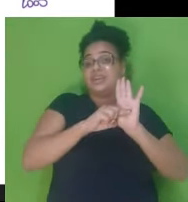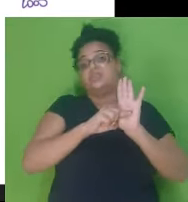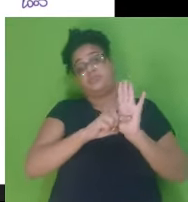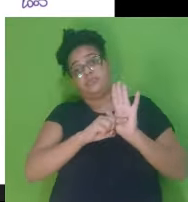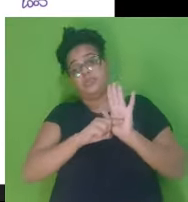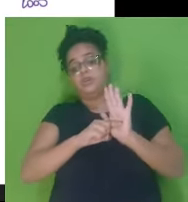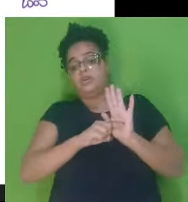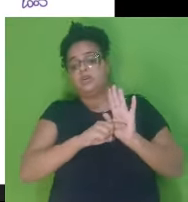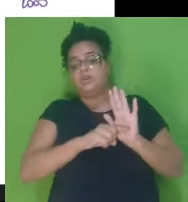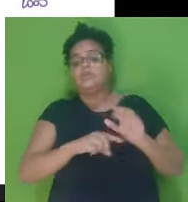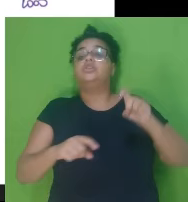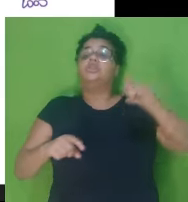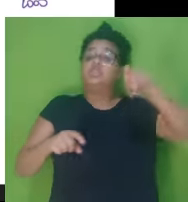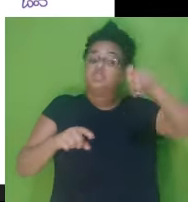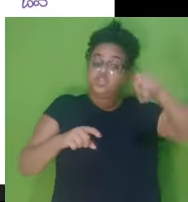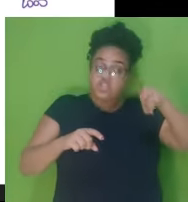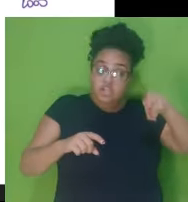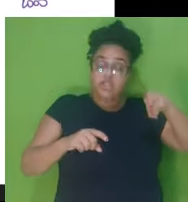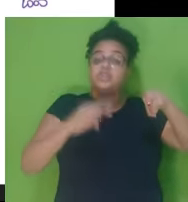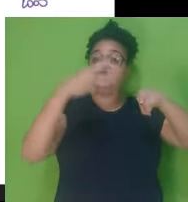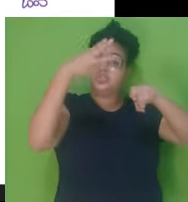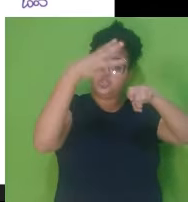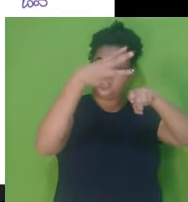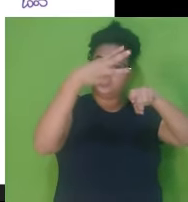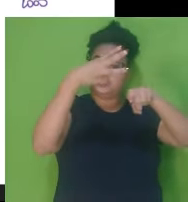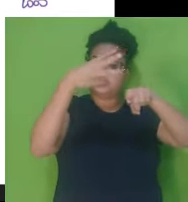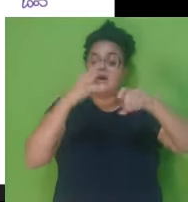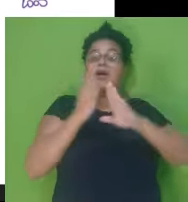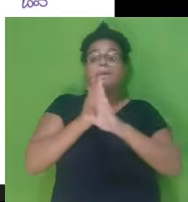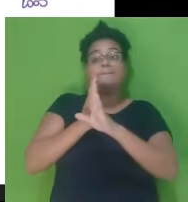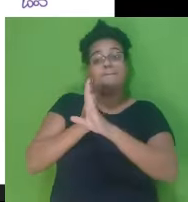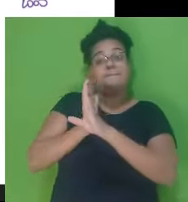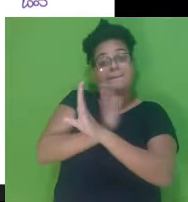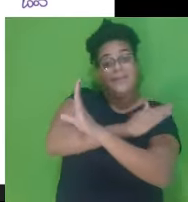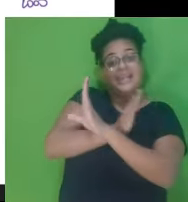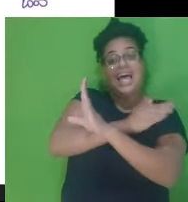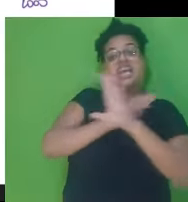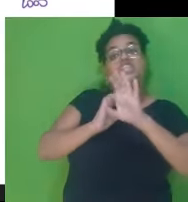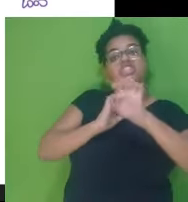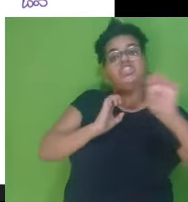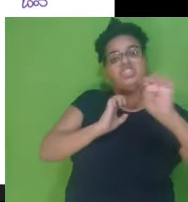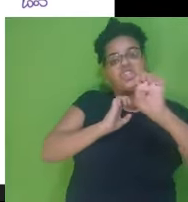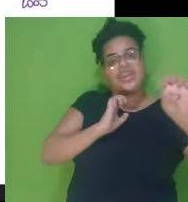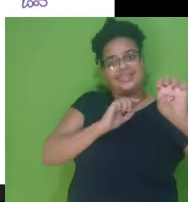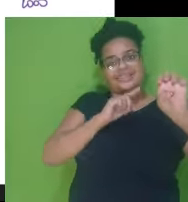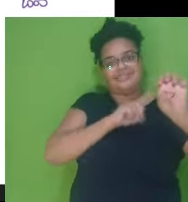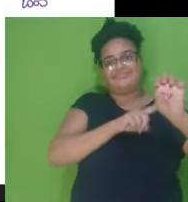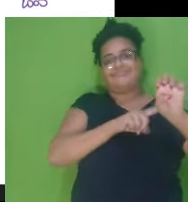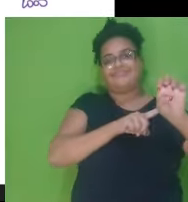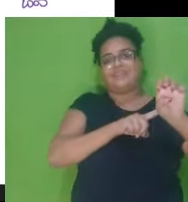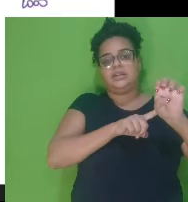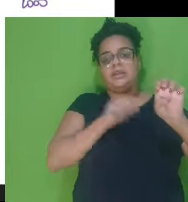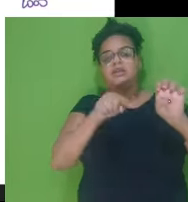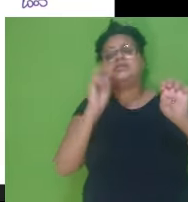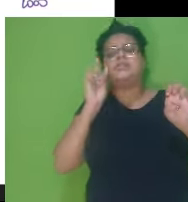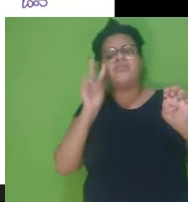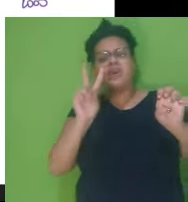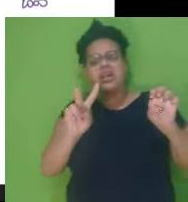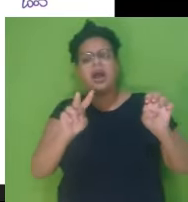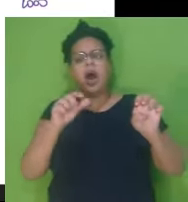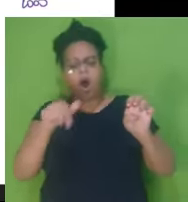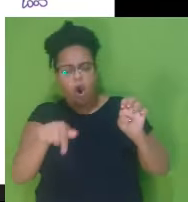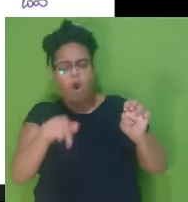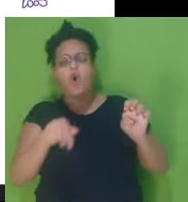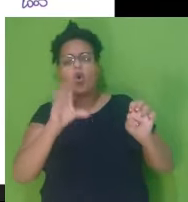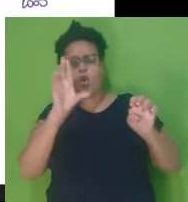negativo. Então, x ao cubo aqui vai tender a 0 pela esquerda. Né? Se você olhar